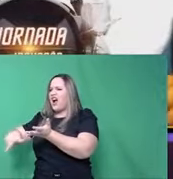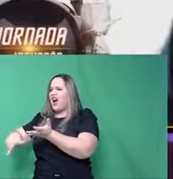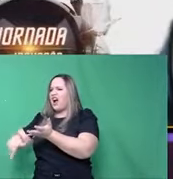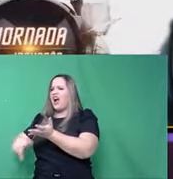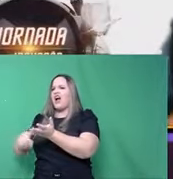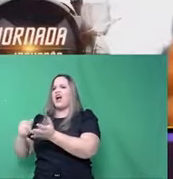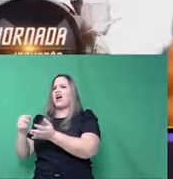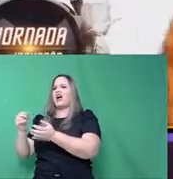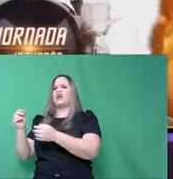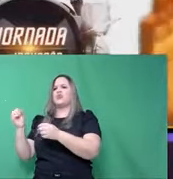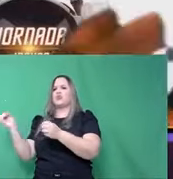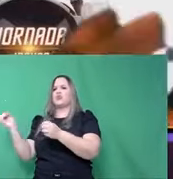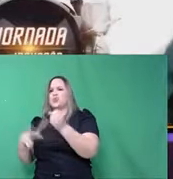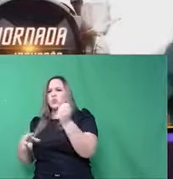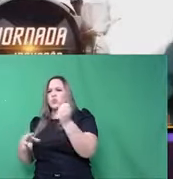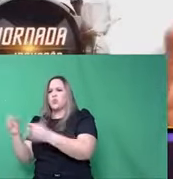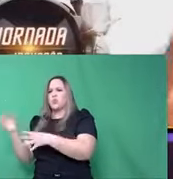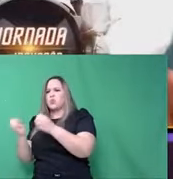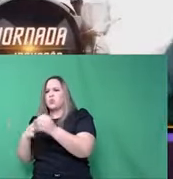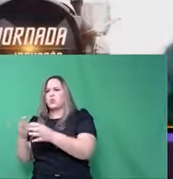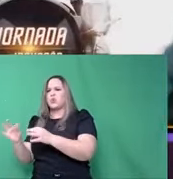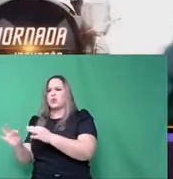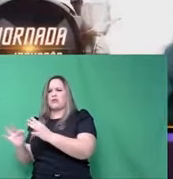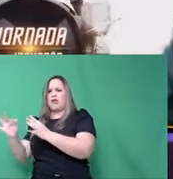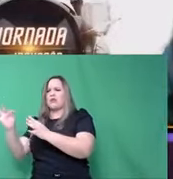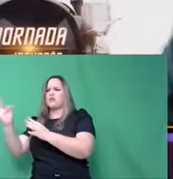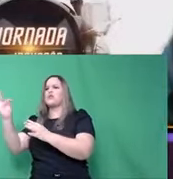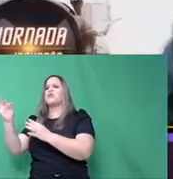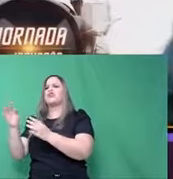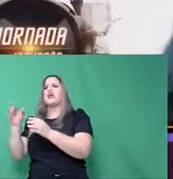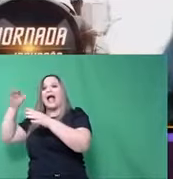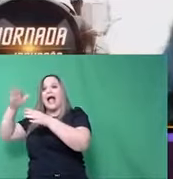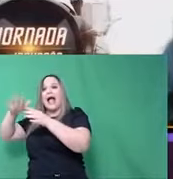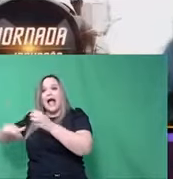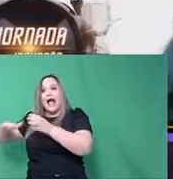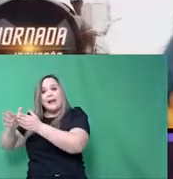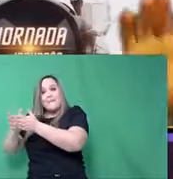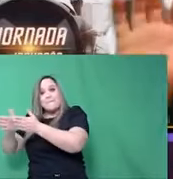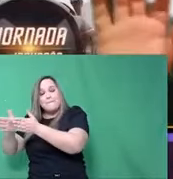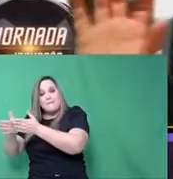modernização, de inovação de atividades de área meio, né?